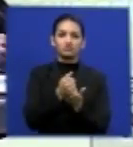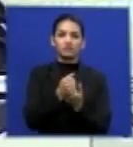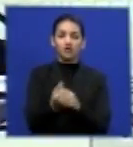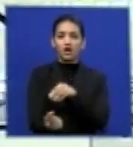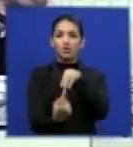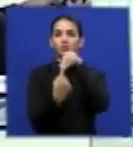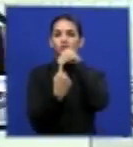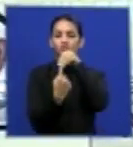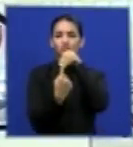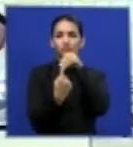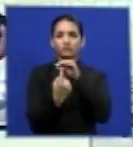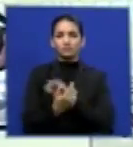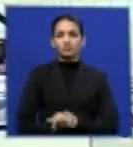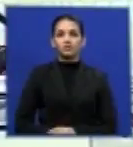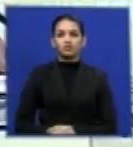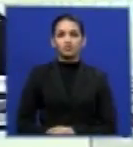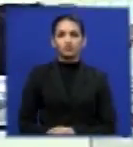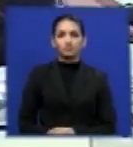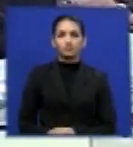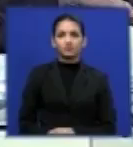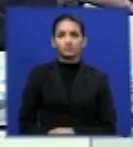tem.